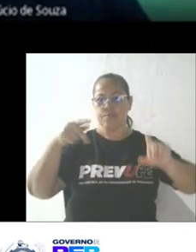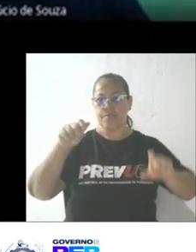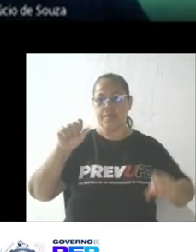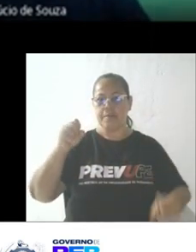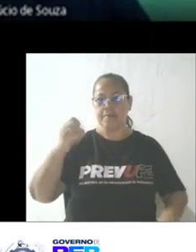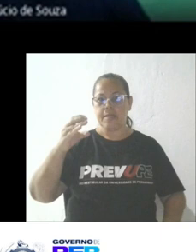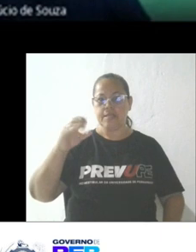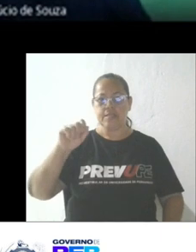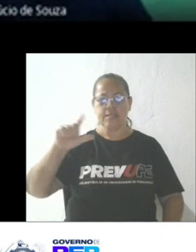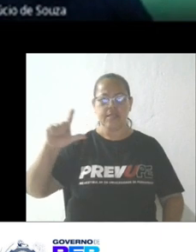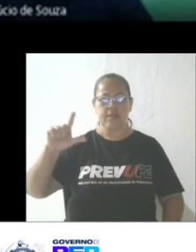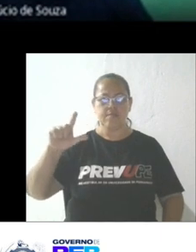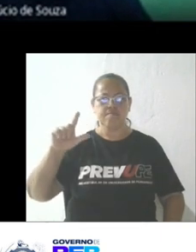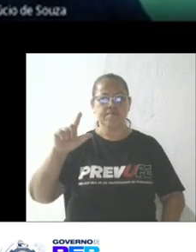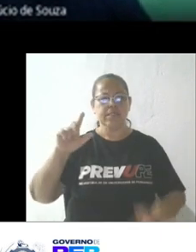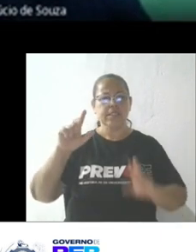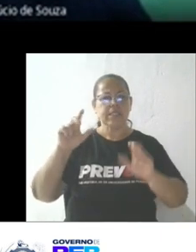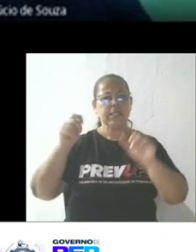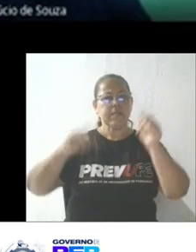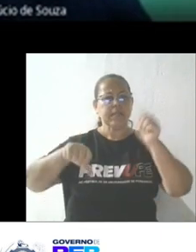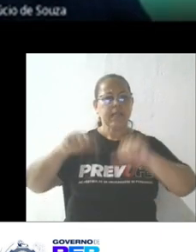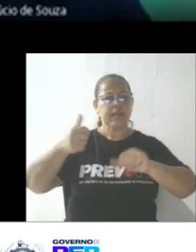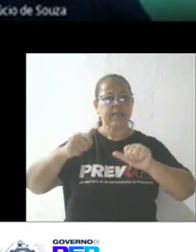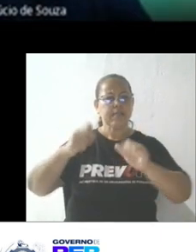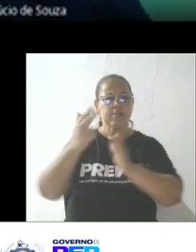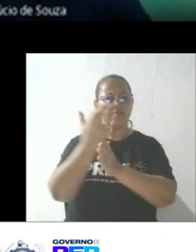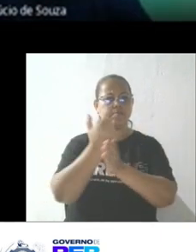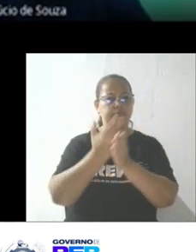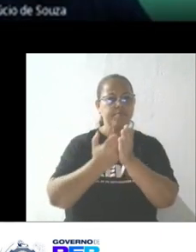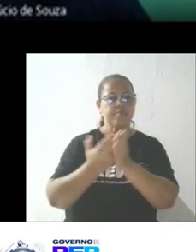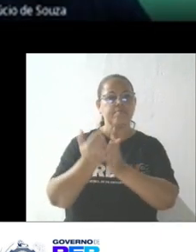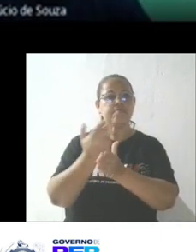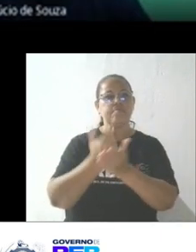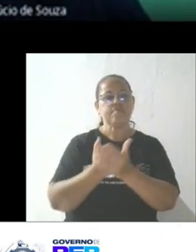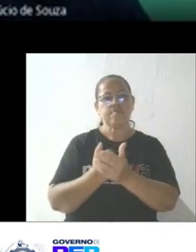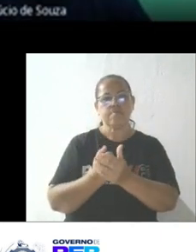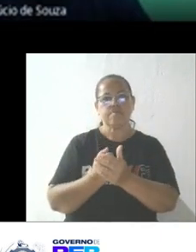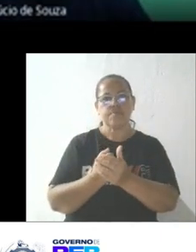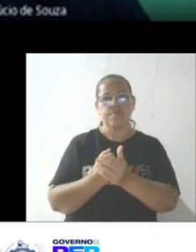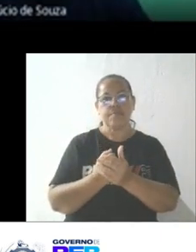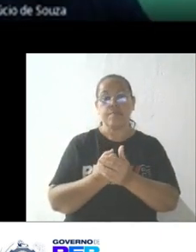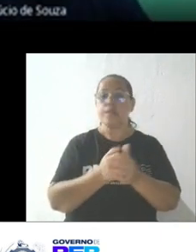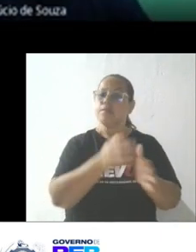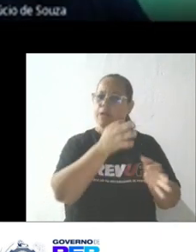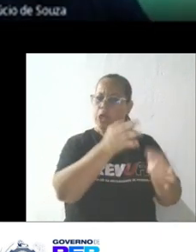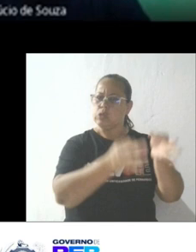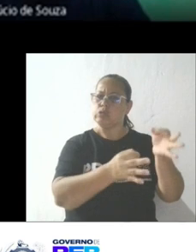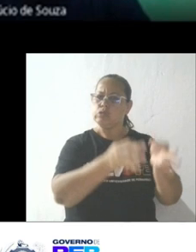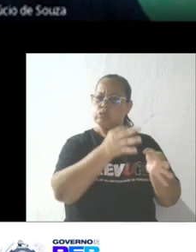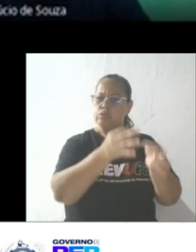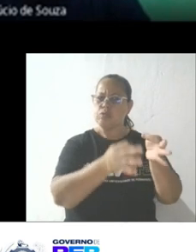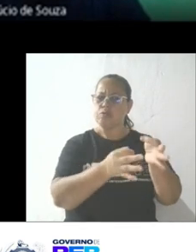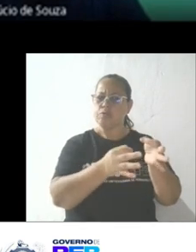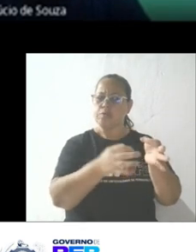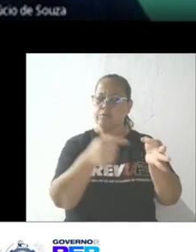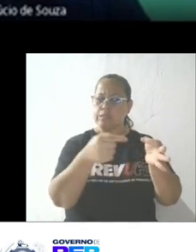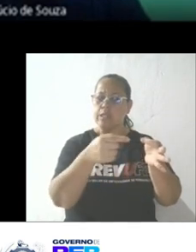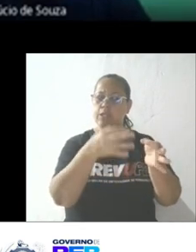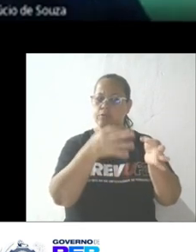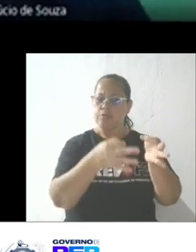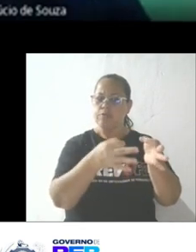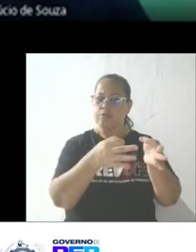tirinha o texto a máxima é justo que o que é justo seja seguido